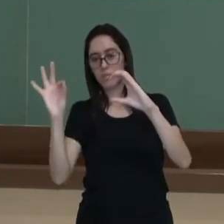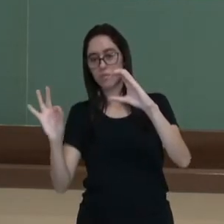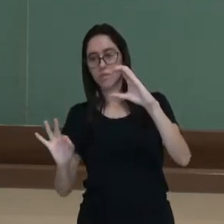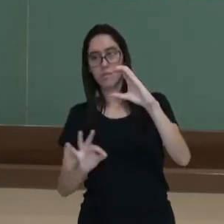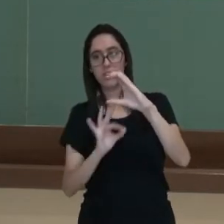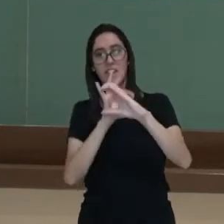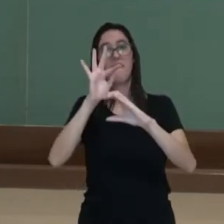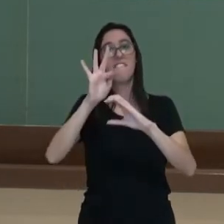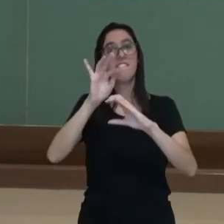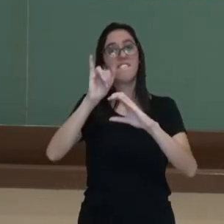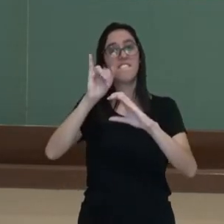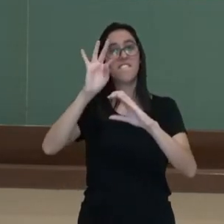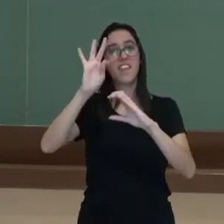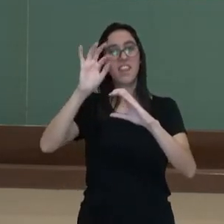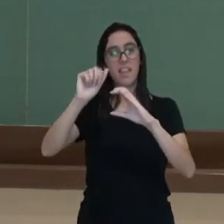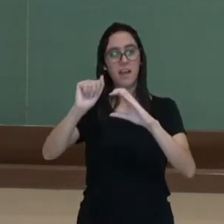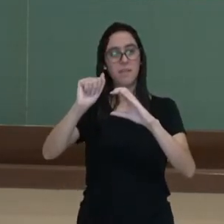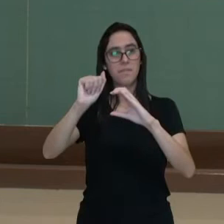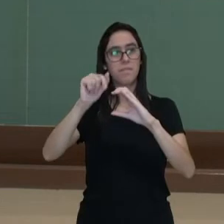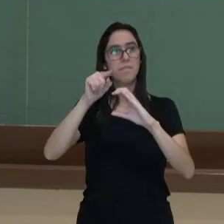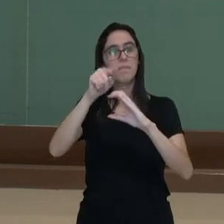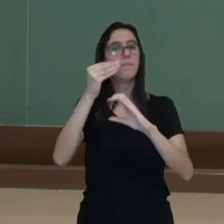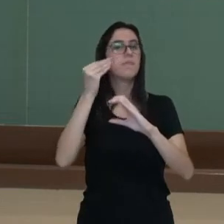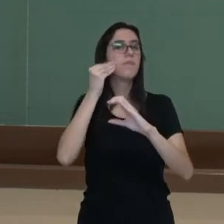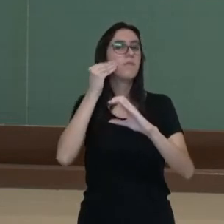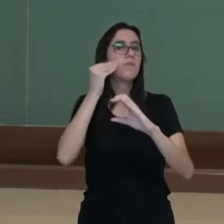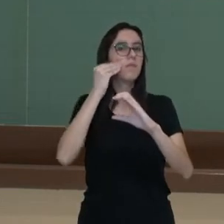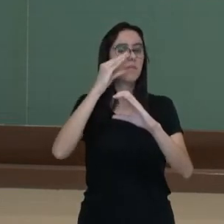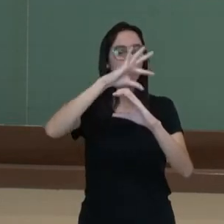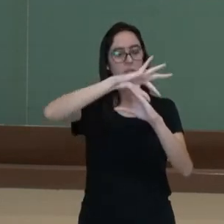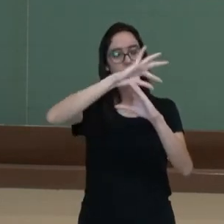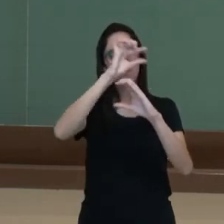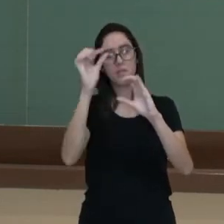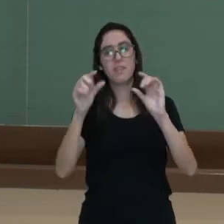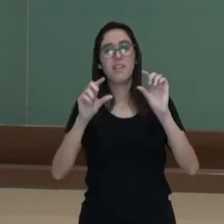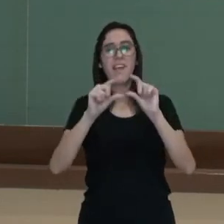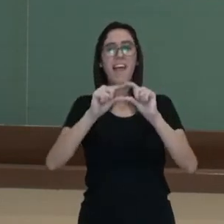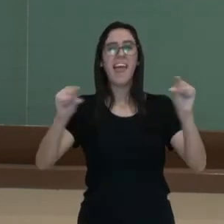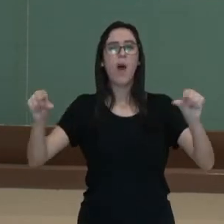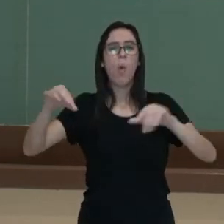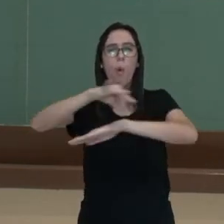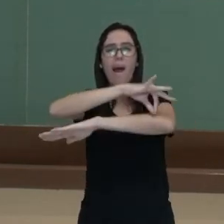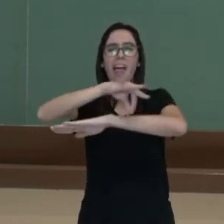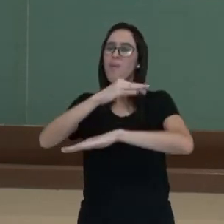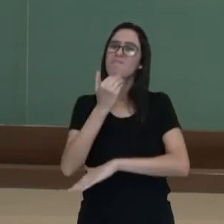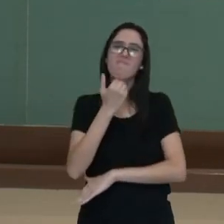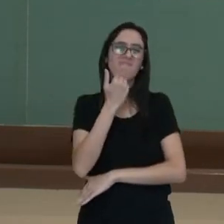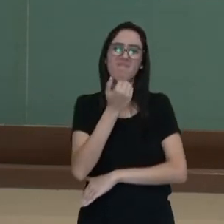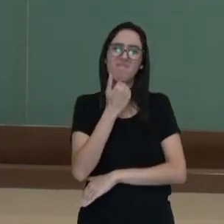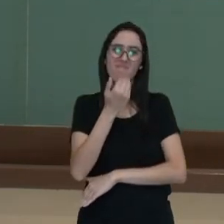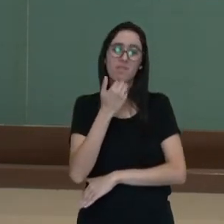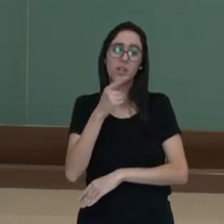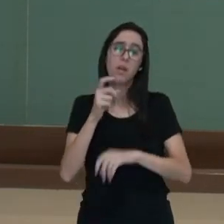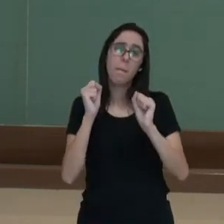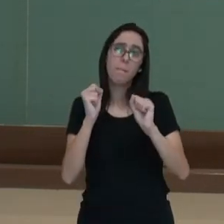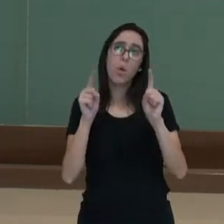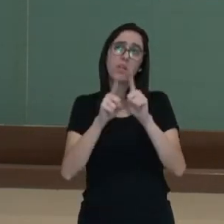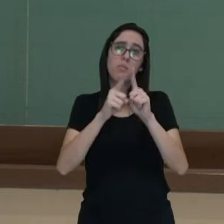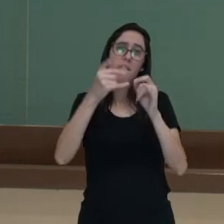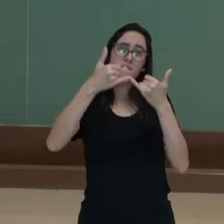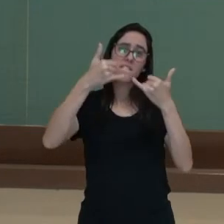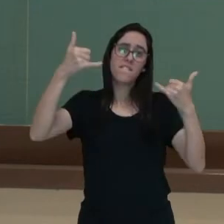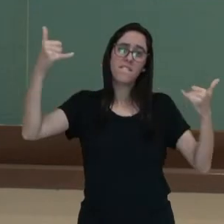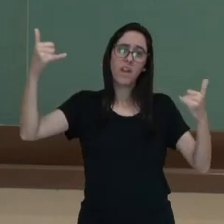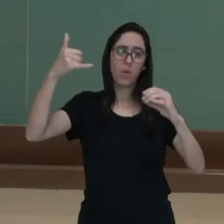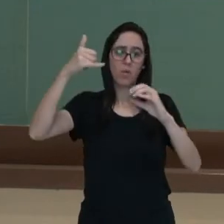porque ela é molinha, né? Daí a régua você não consegue fazer o contorno certo, tem que ser a fita métrica. Ou então pega um barbante, estica bem certinho e